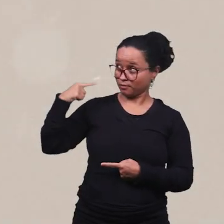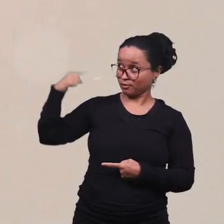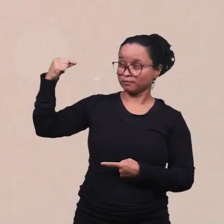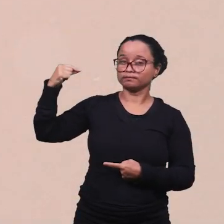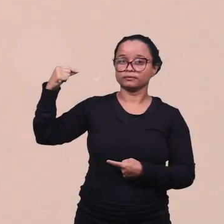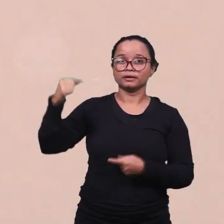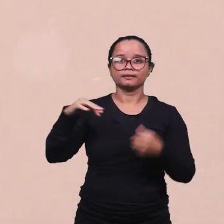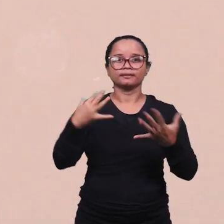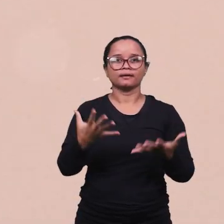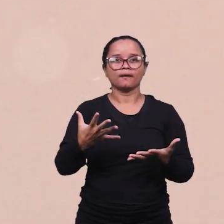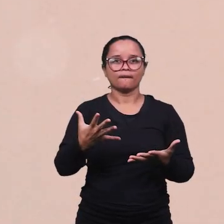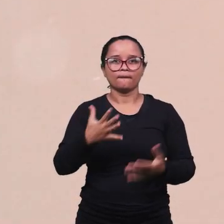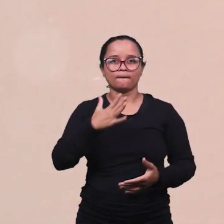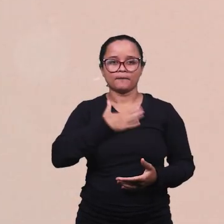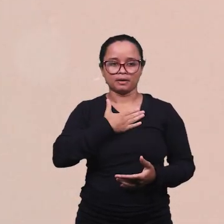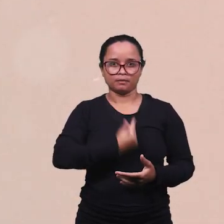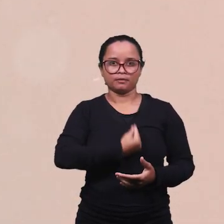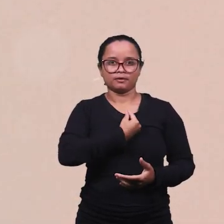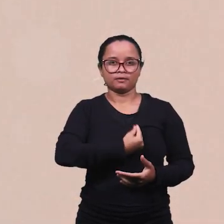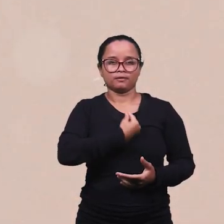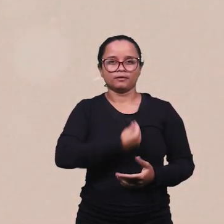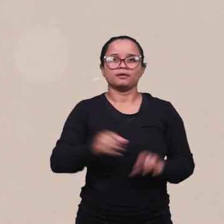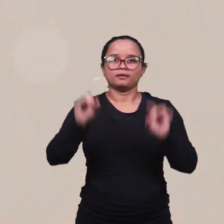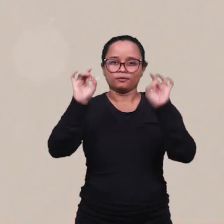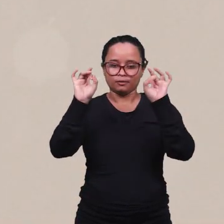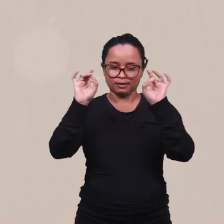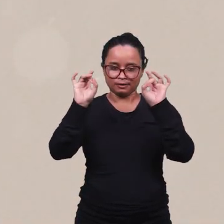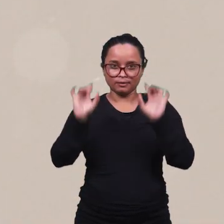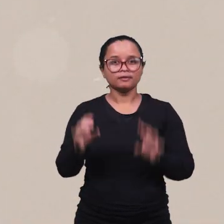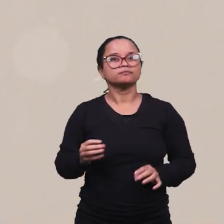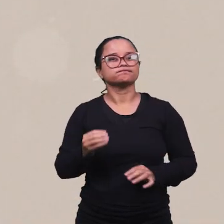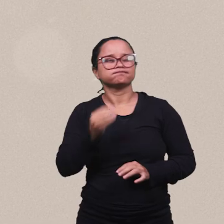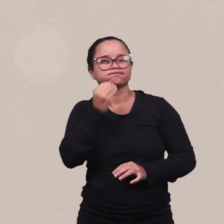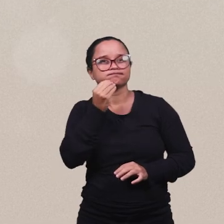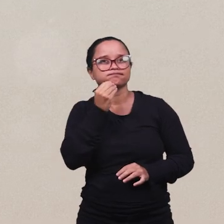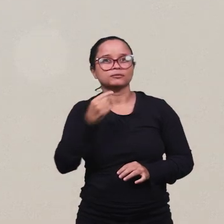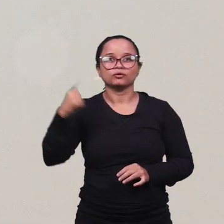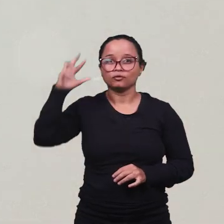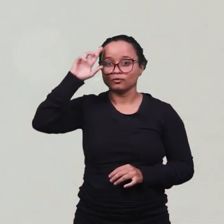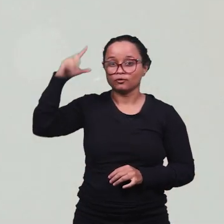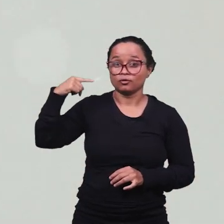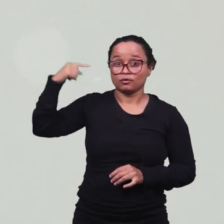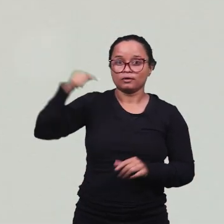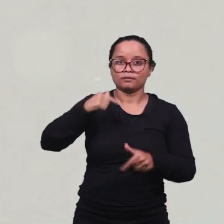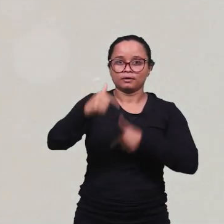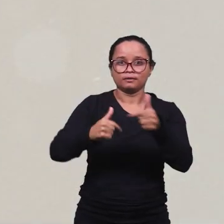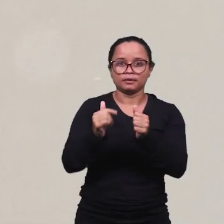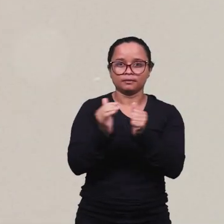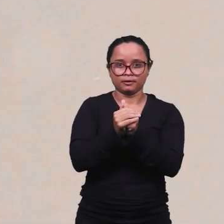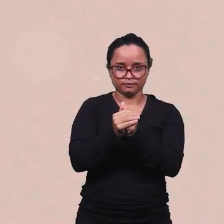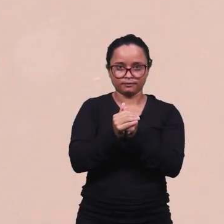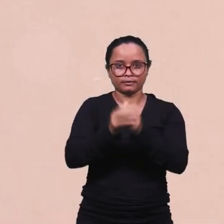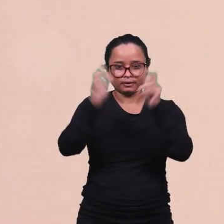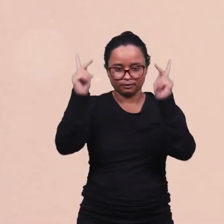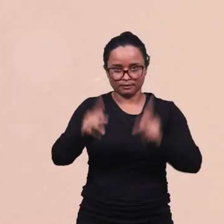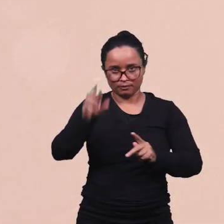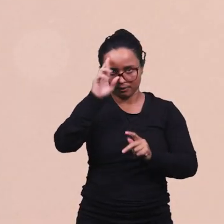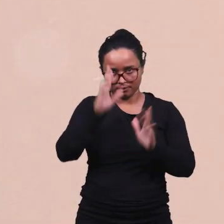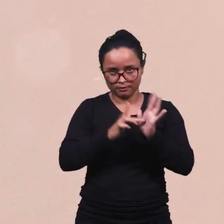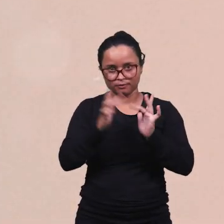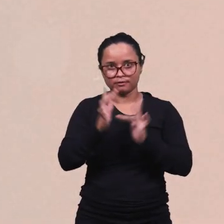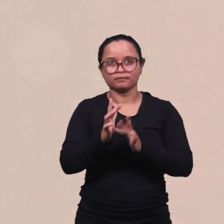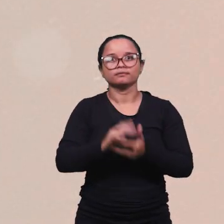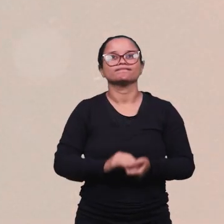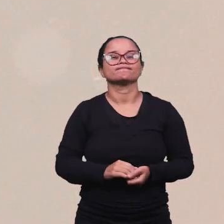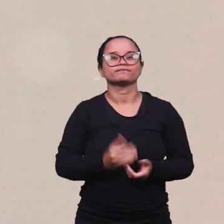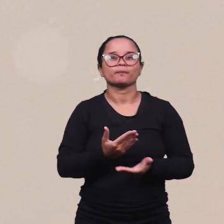me escolhido. E para mim foi um privilégio ser escolhida por Deus por esse trabalho. Amém, irmãos? Paz